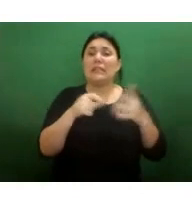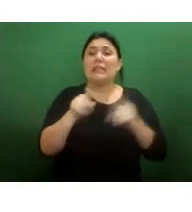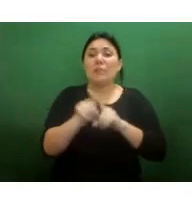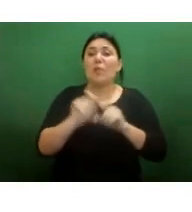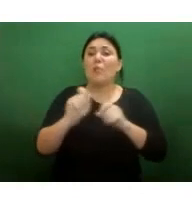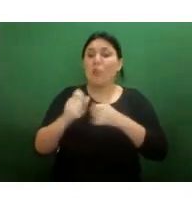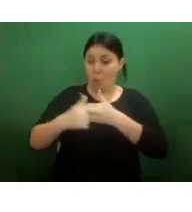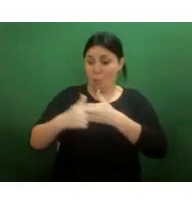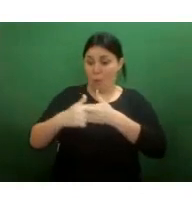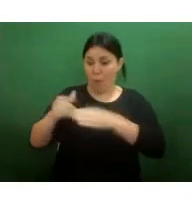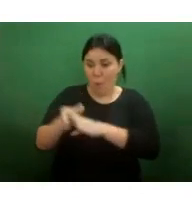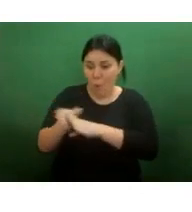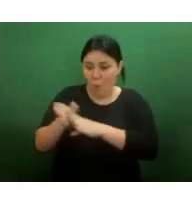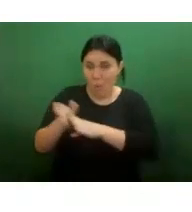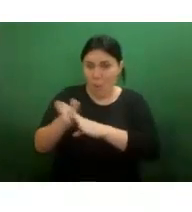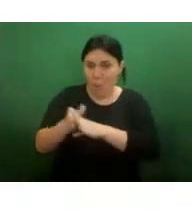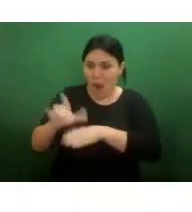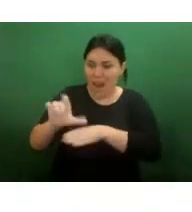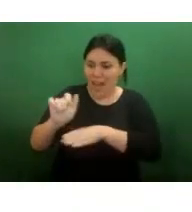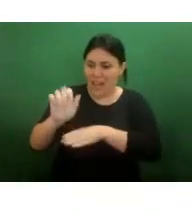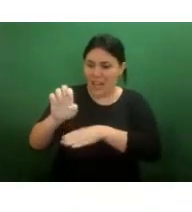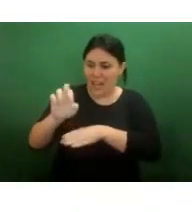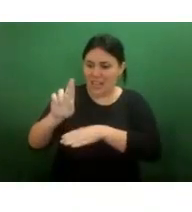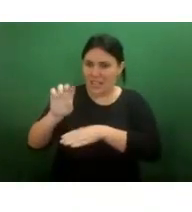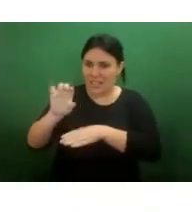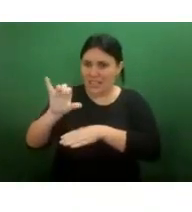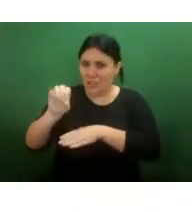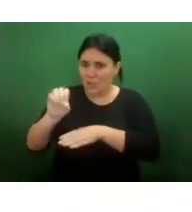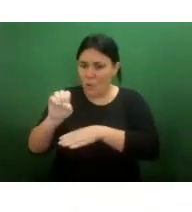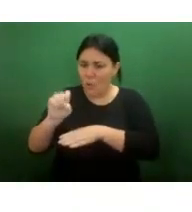olha só como ele foi arrumando